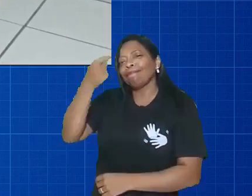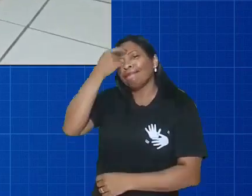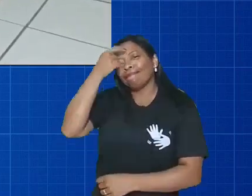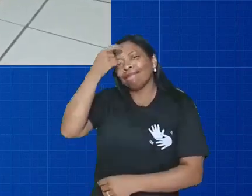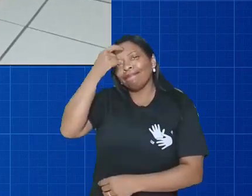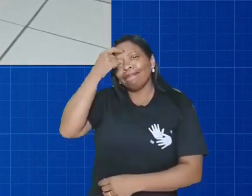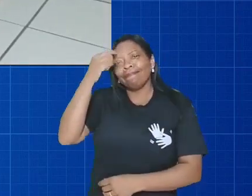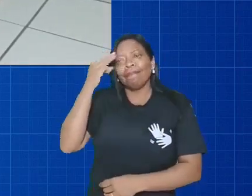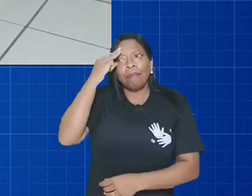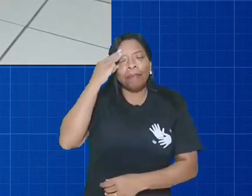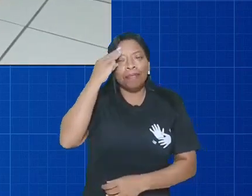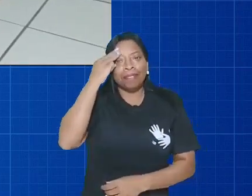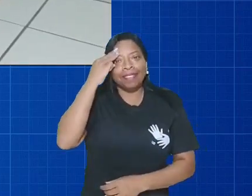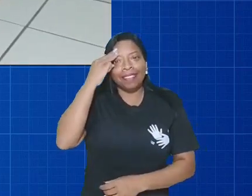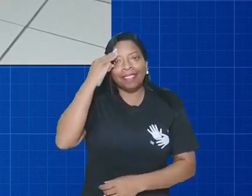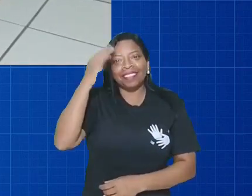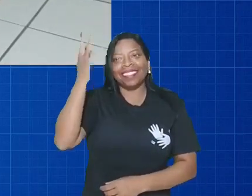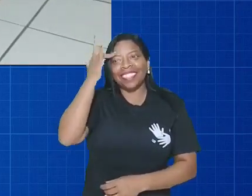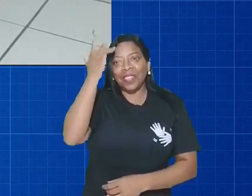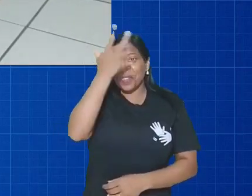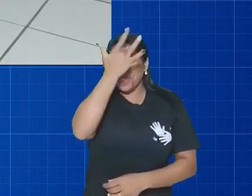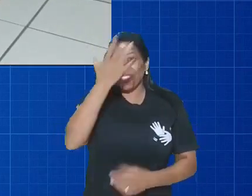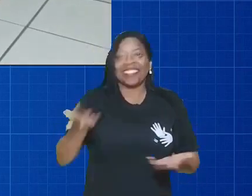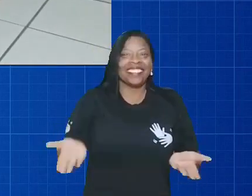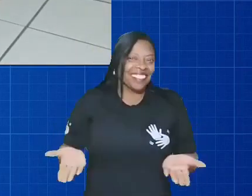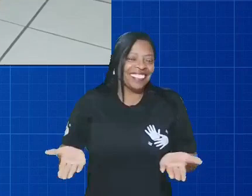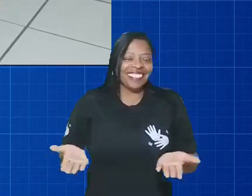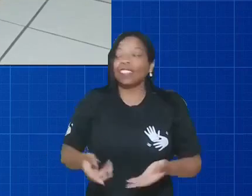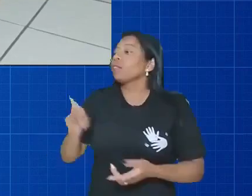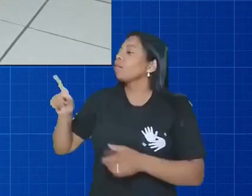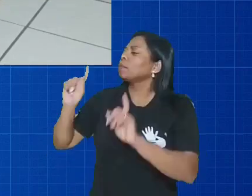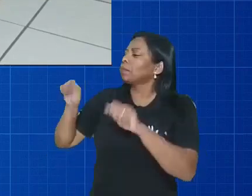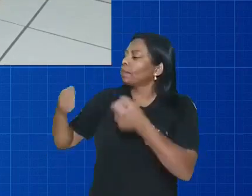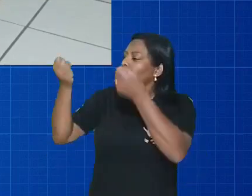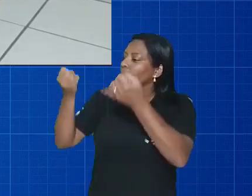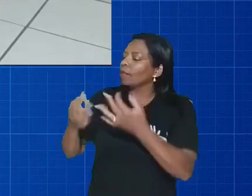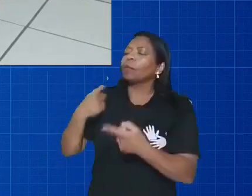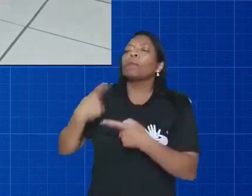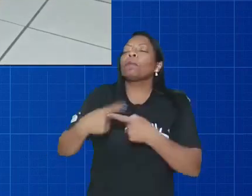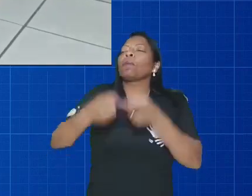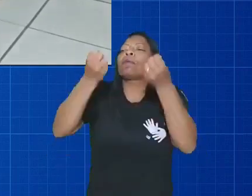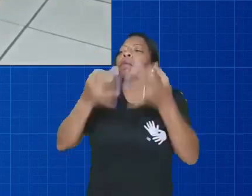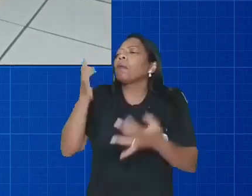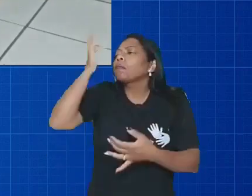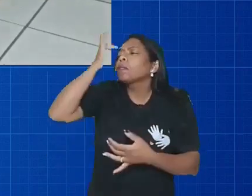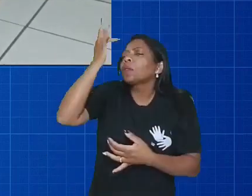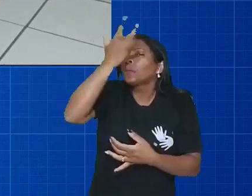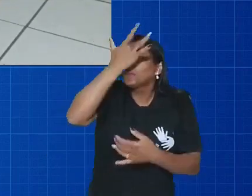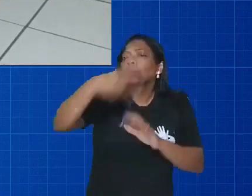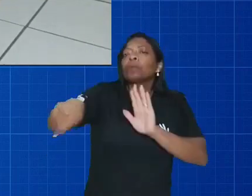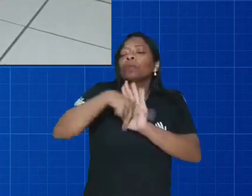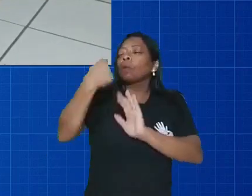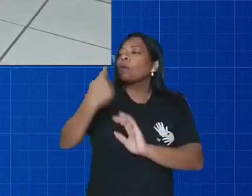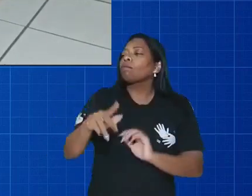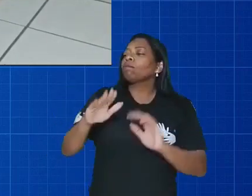para a gente começar, você poderia destacar para a gente por que a gente está falando então de saúde mental na escola, né? Qual que